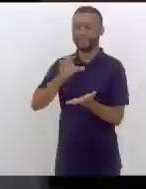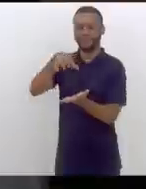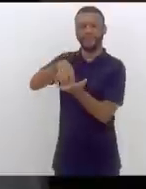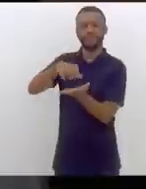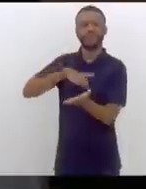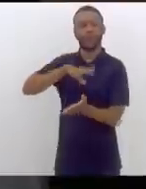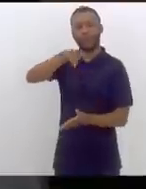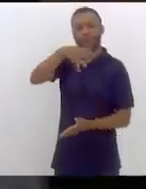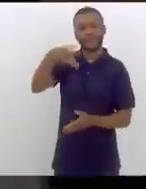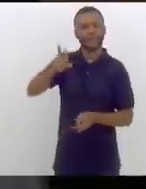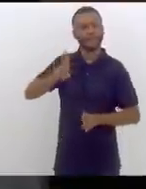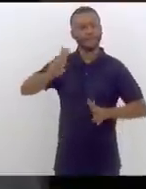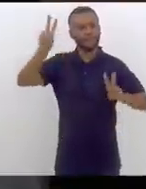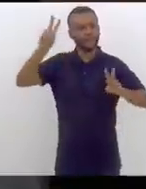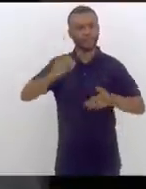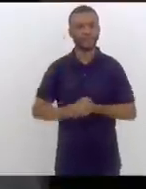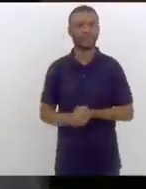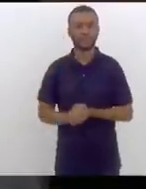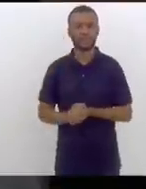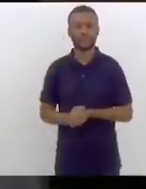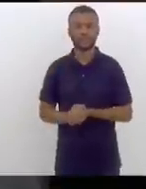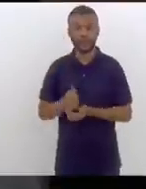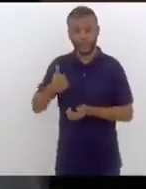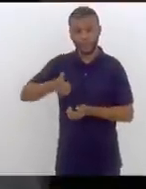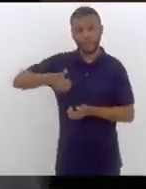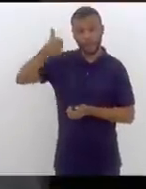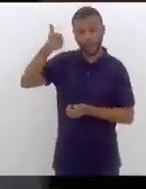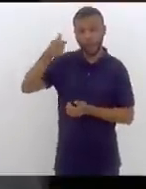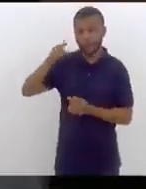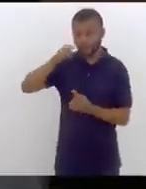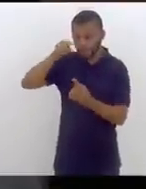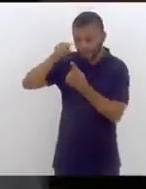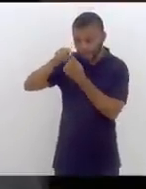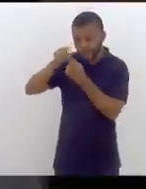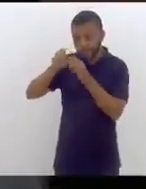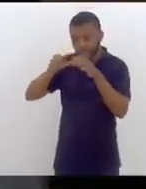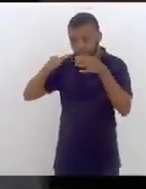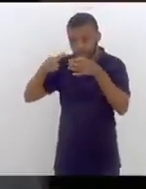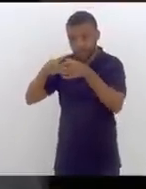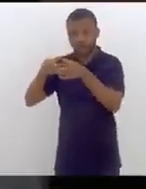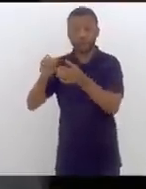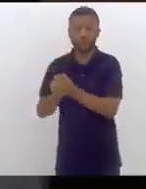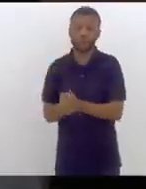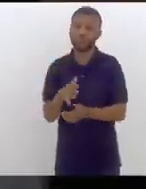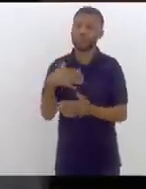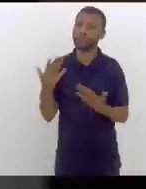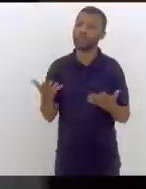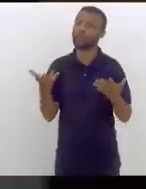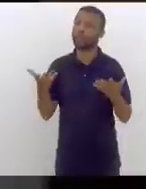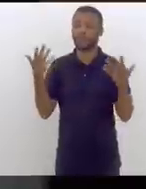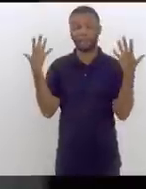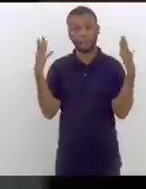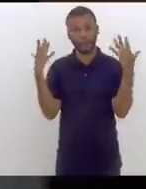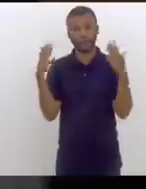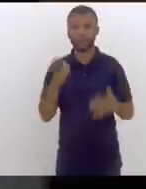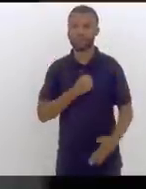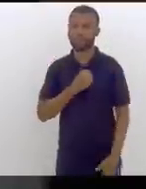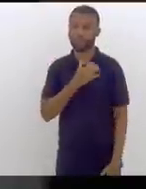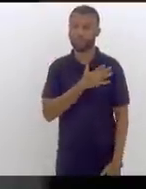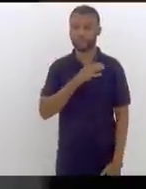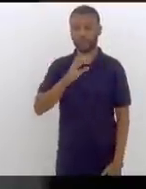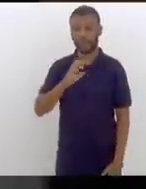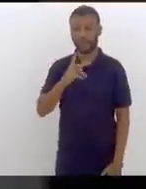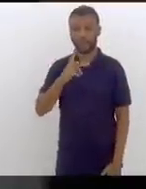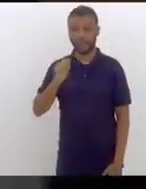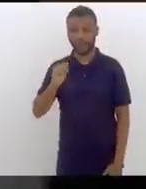diferenciada uma escala melhor pela tropa E aí eu quero parabenizar o comandante ccpa